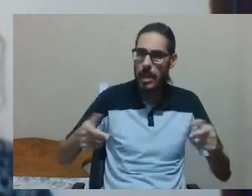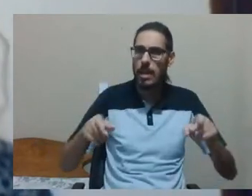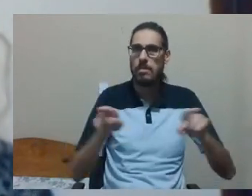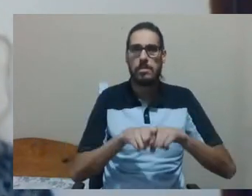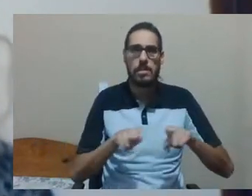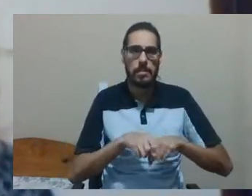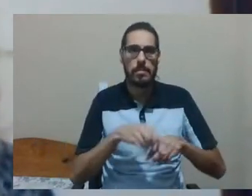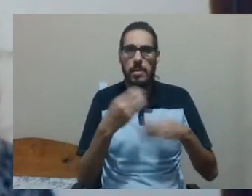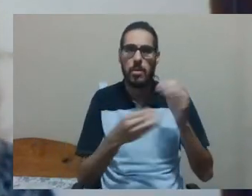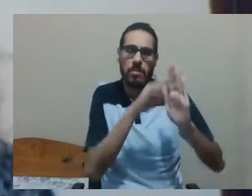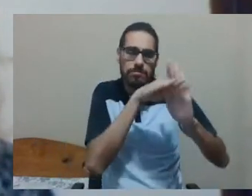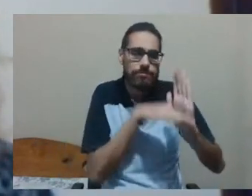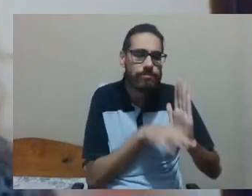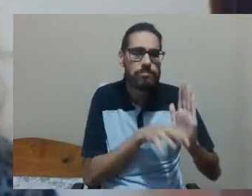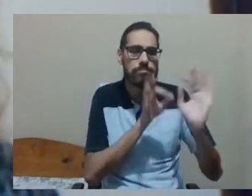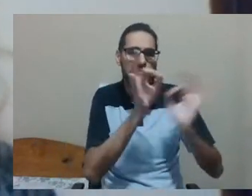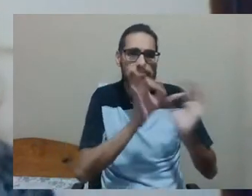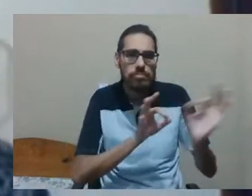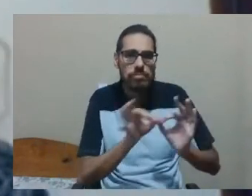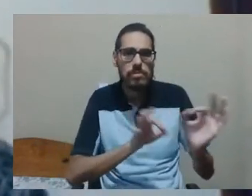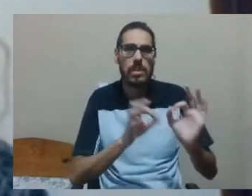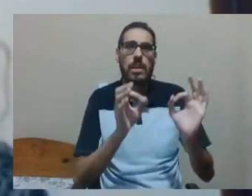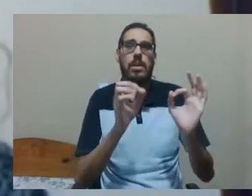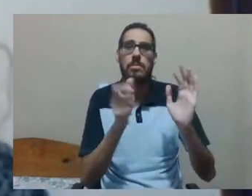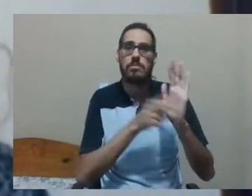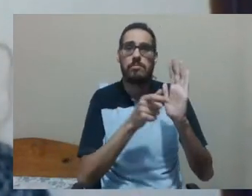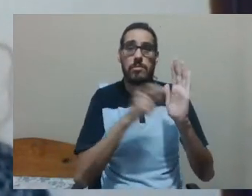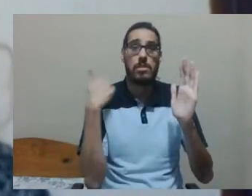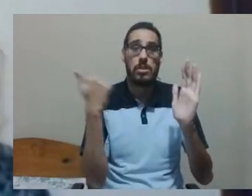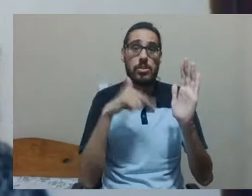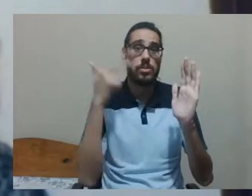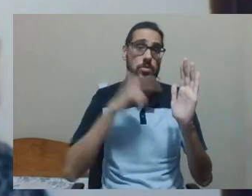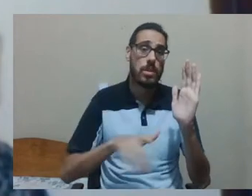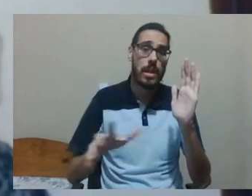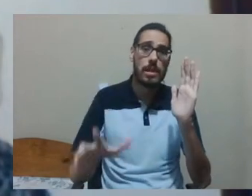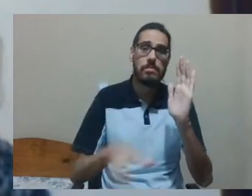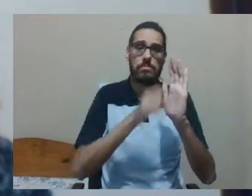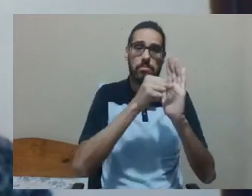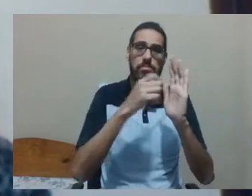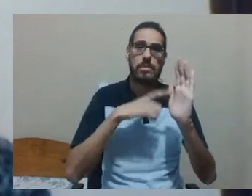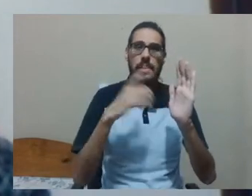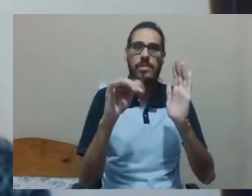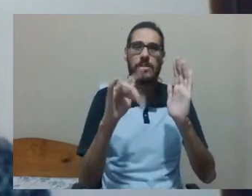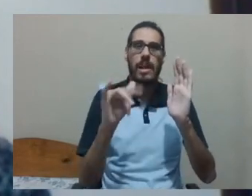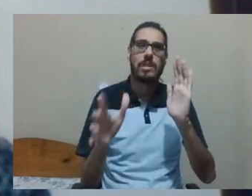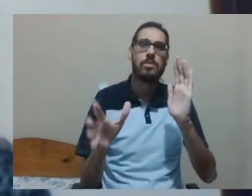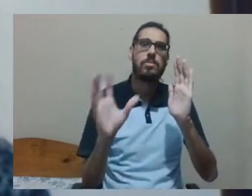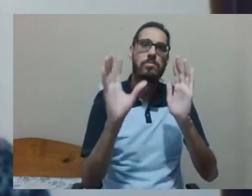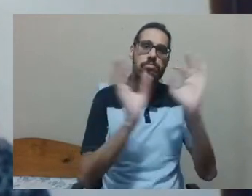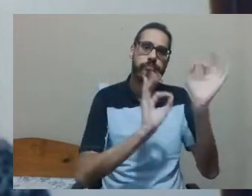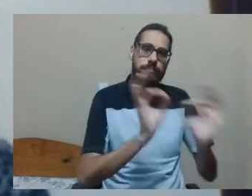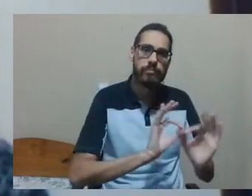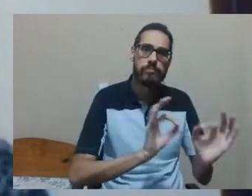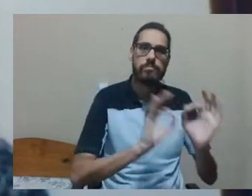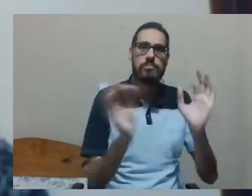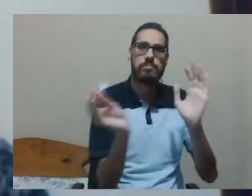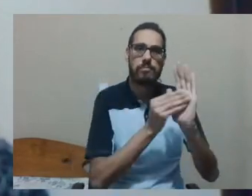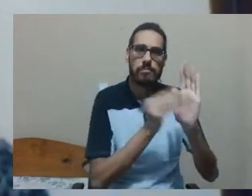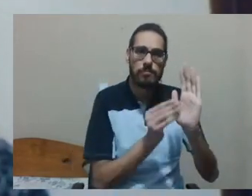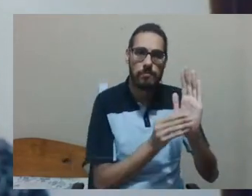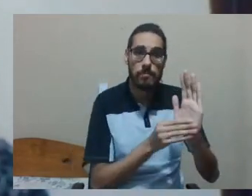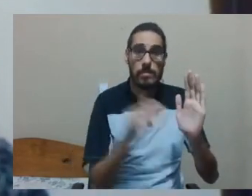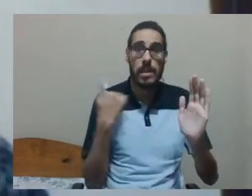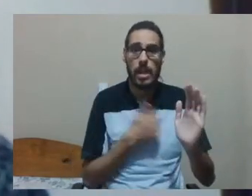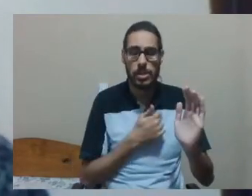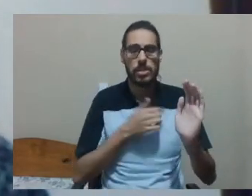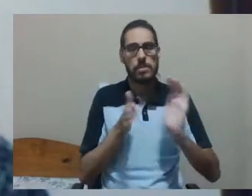possam abastecer os indicadores para que a gente possa tomar ações. A gente se propõe a fortalecer essa